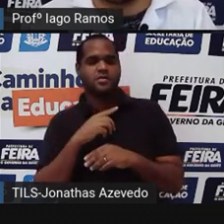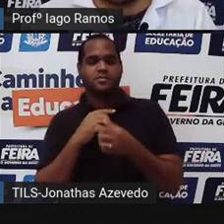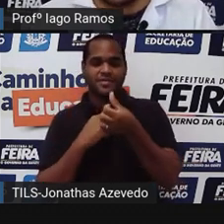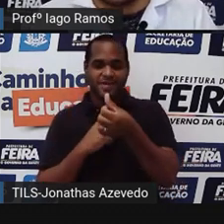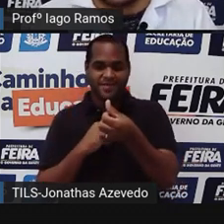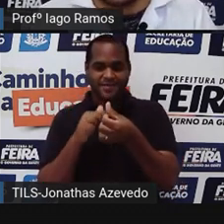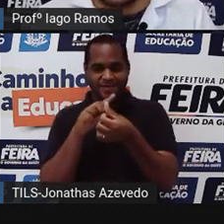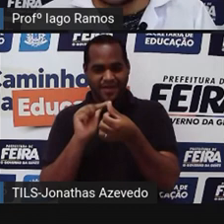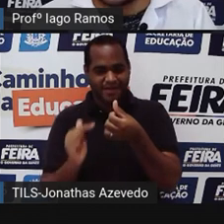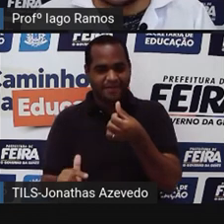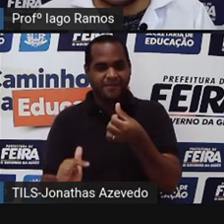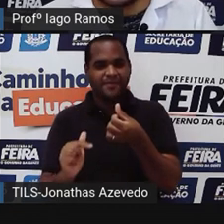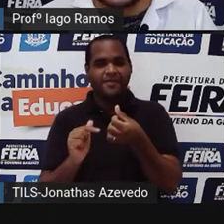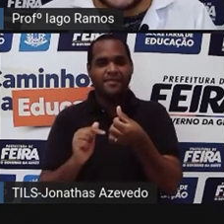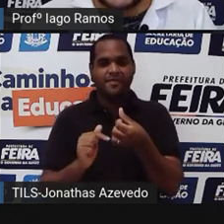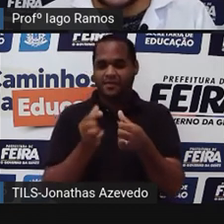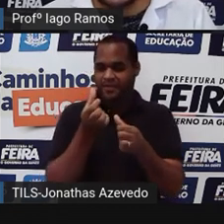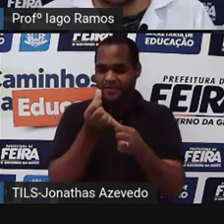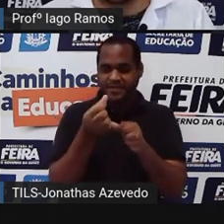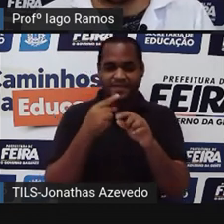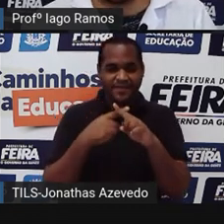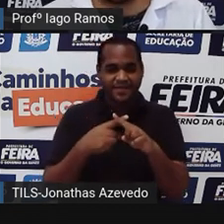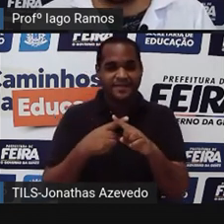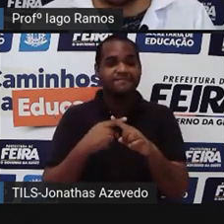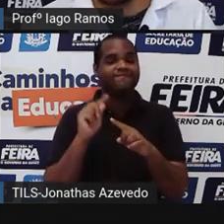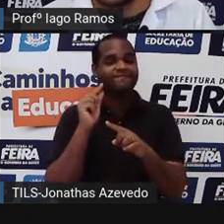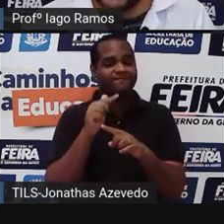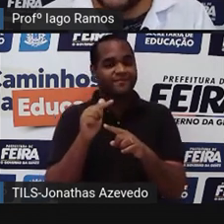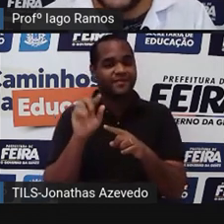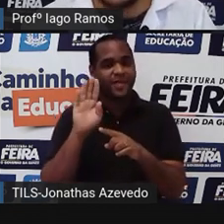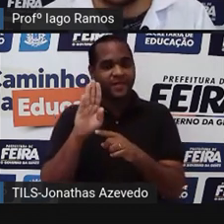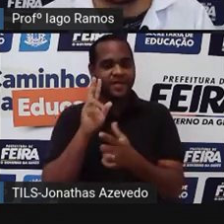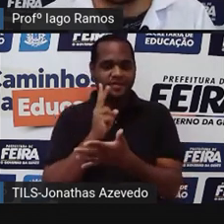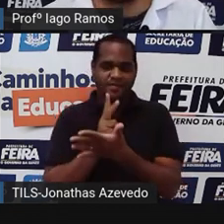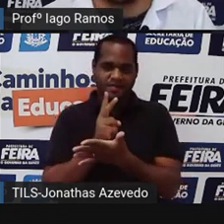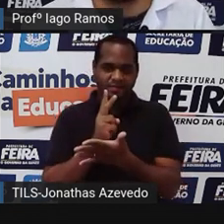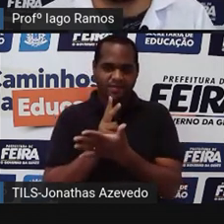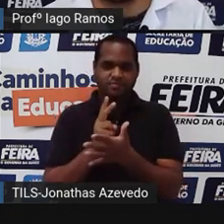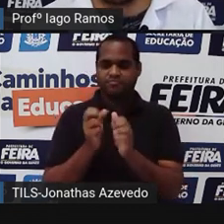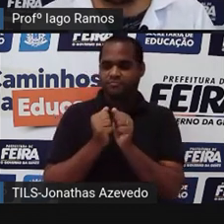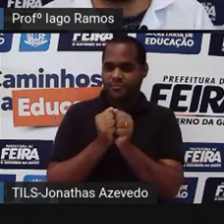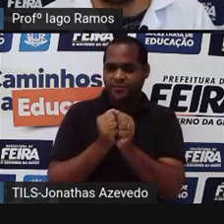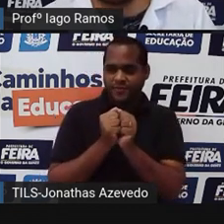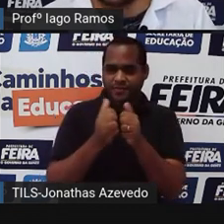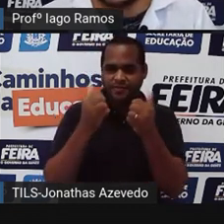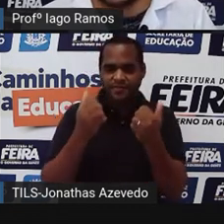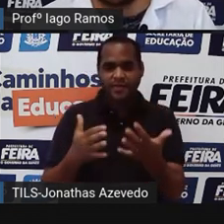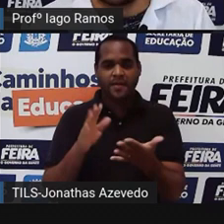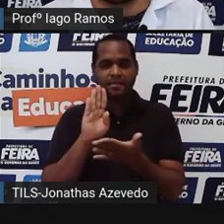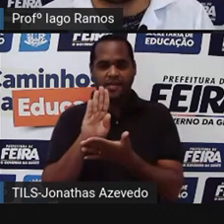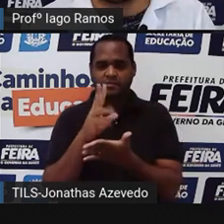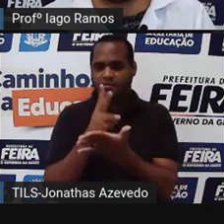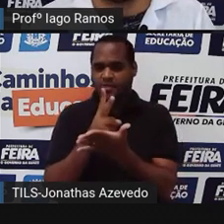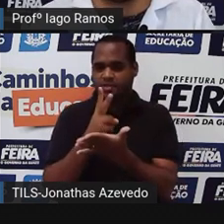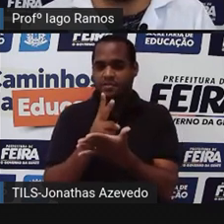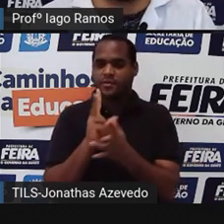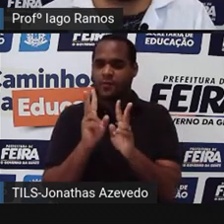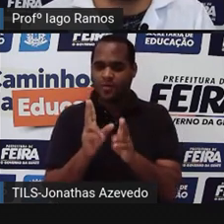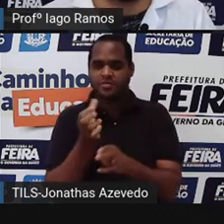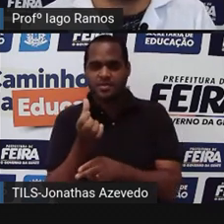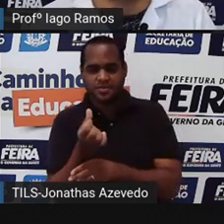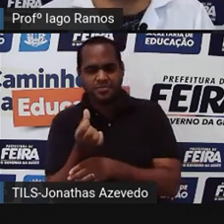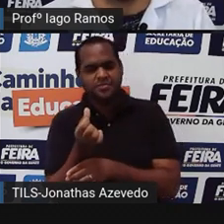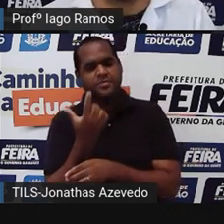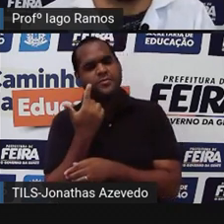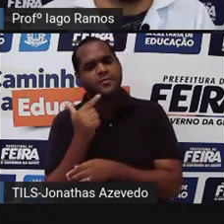aqui, ó, 6x. Então, esse 6 é sempre o B, né? Esse que acompanha o linear é o B. Então, B igual a 6. E